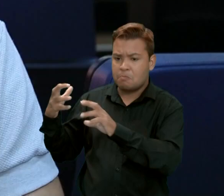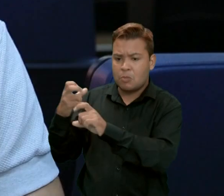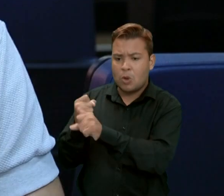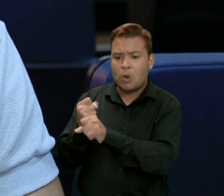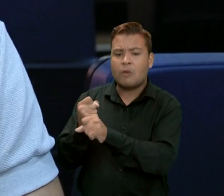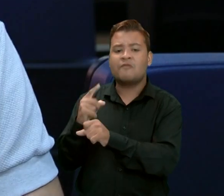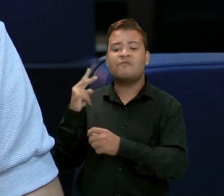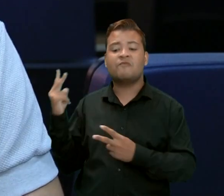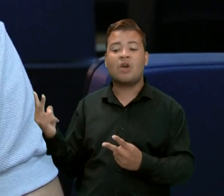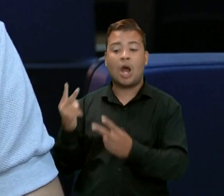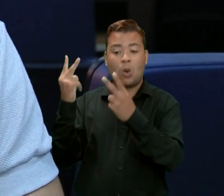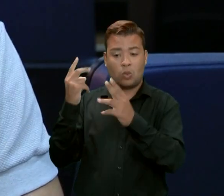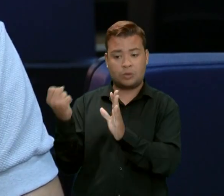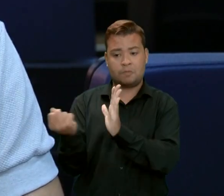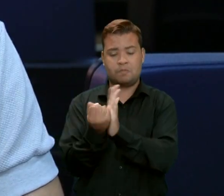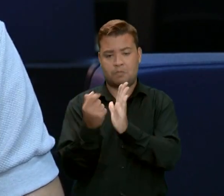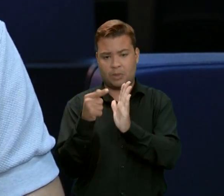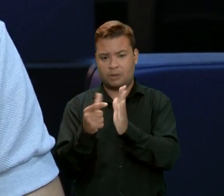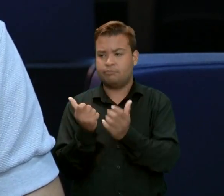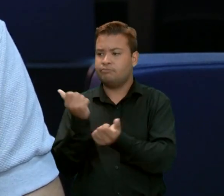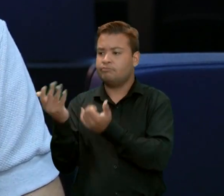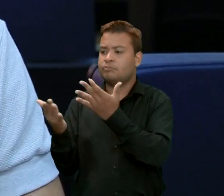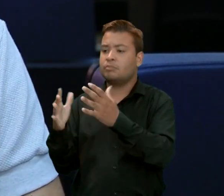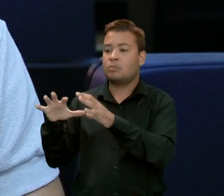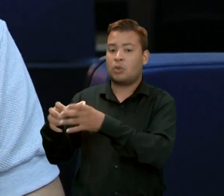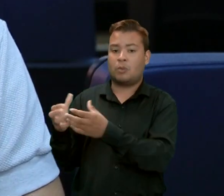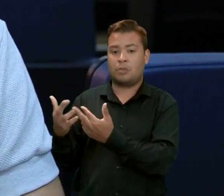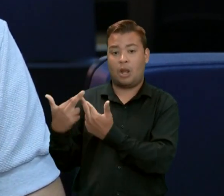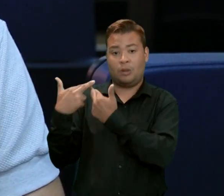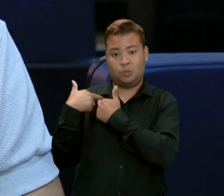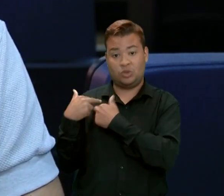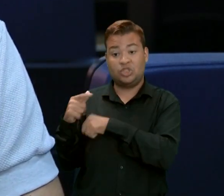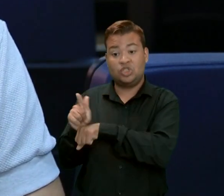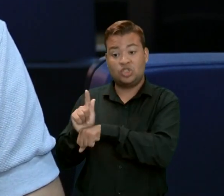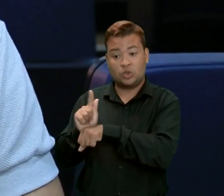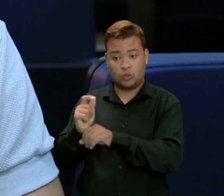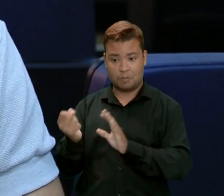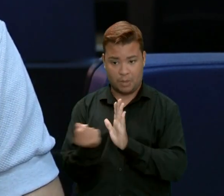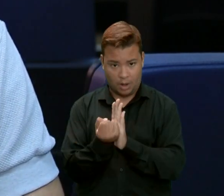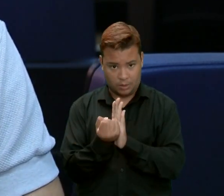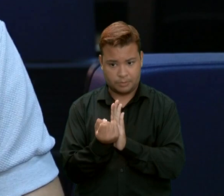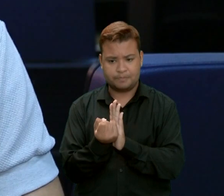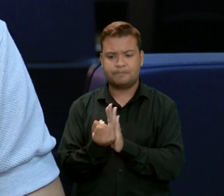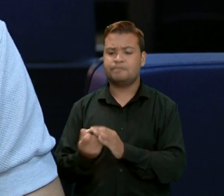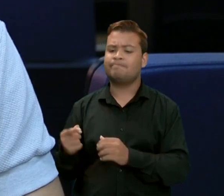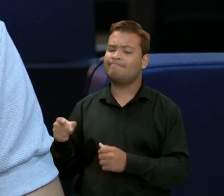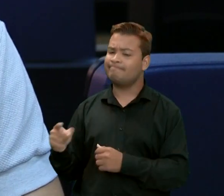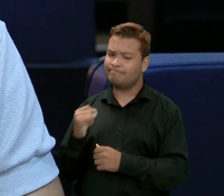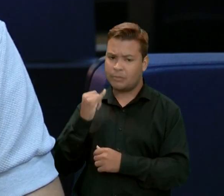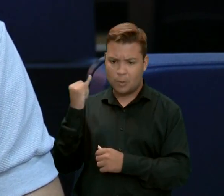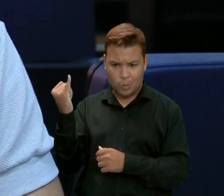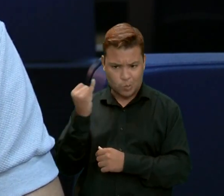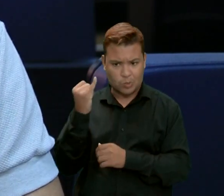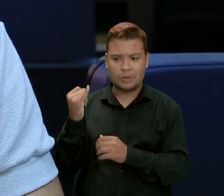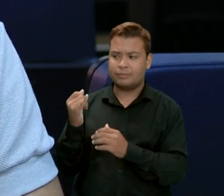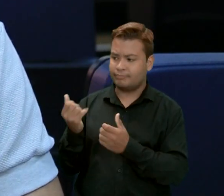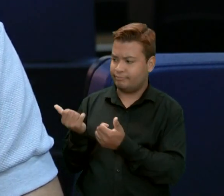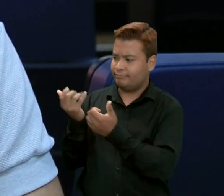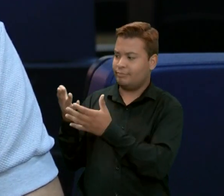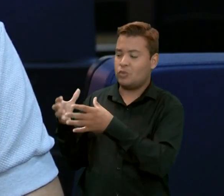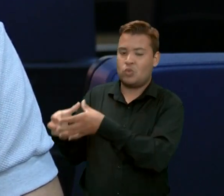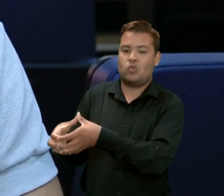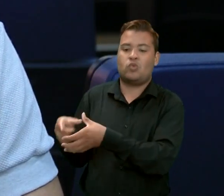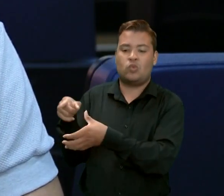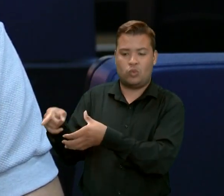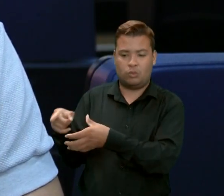marca para gestores de marca. Isso é muito importante para esse grupo específico, porque